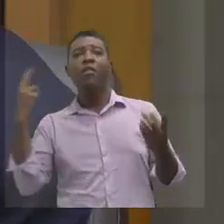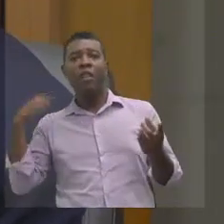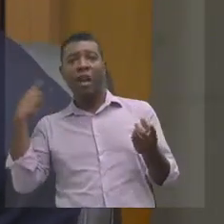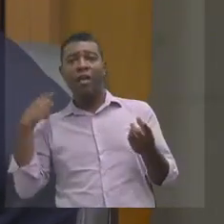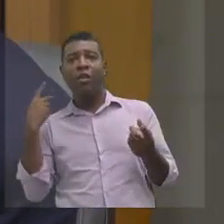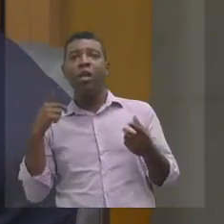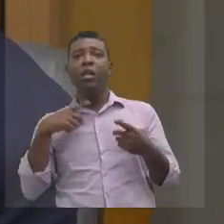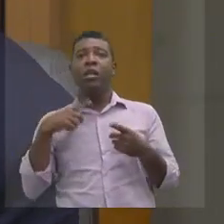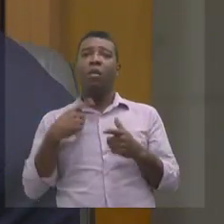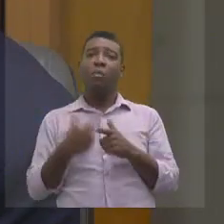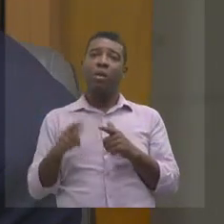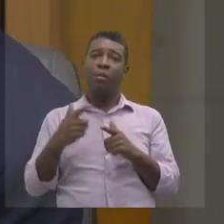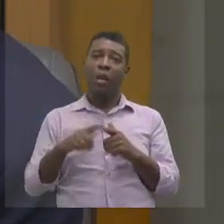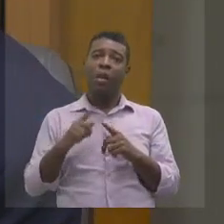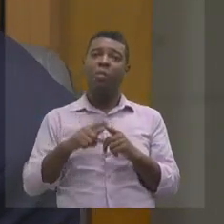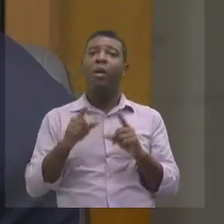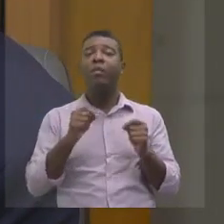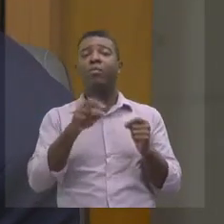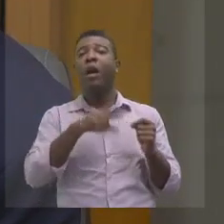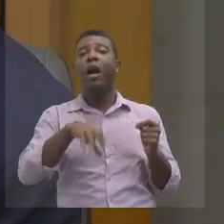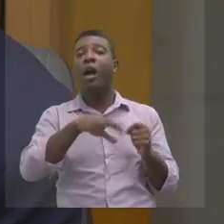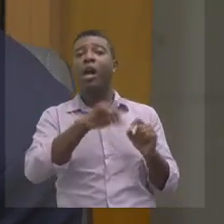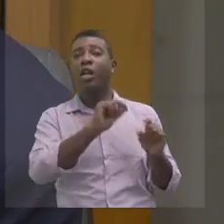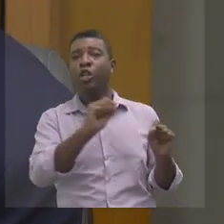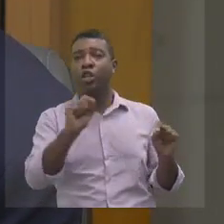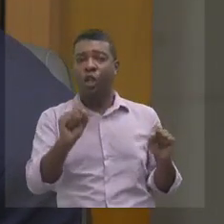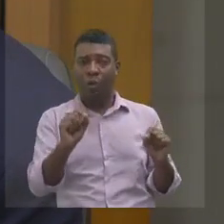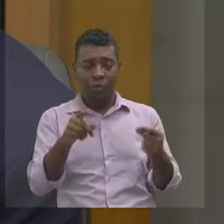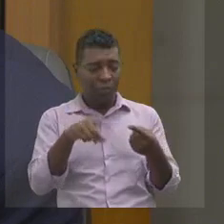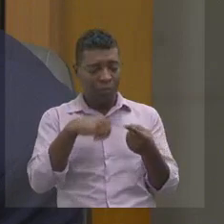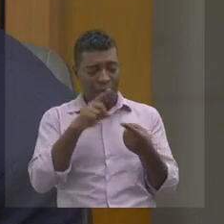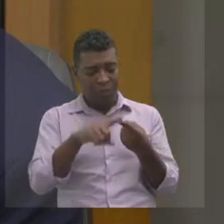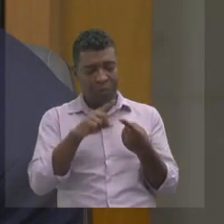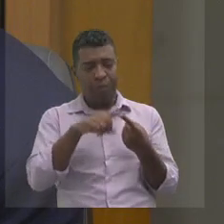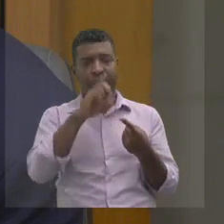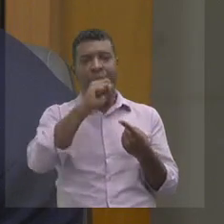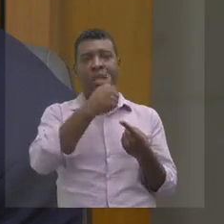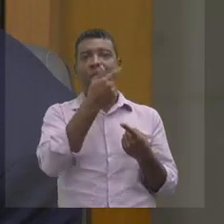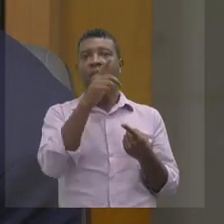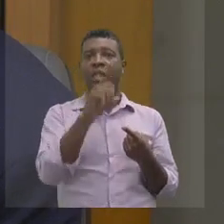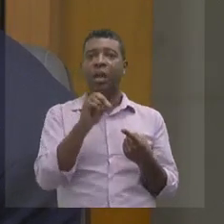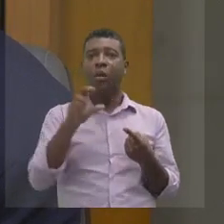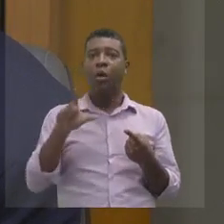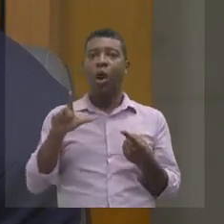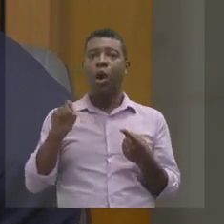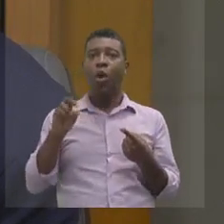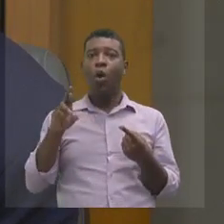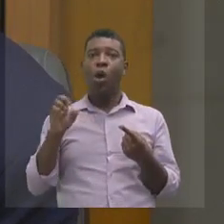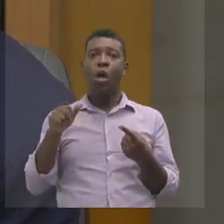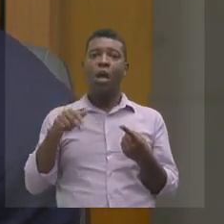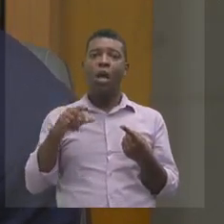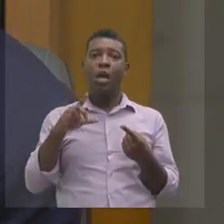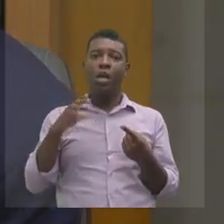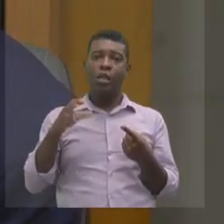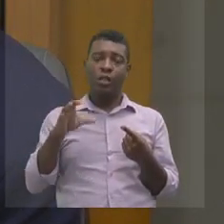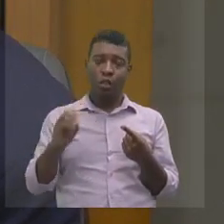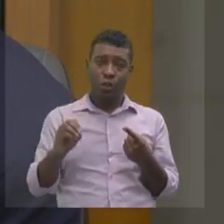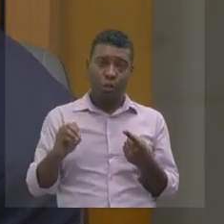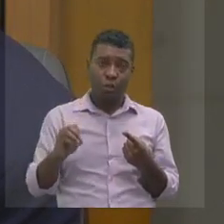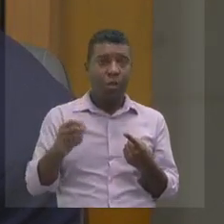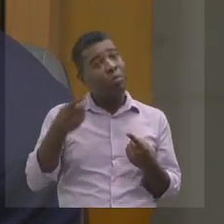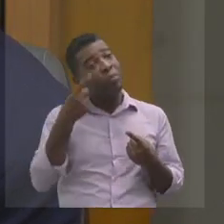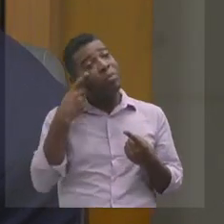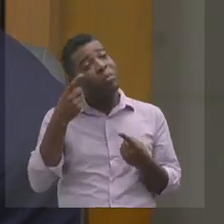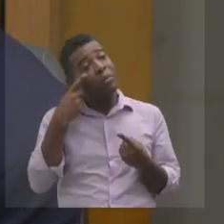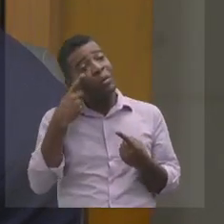em suas regiões né especificamente aqui no caso São Lourenço estão pedindo para dar uma viabilizada na avaliação Para